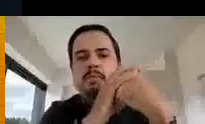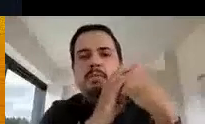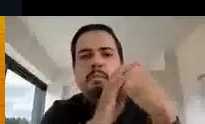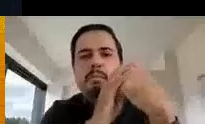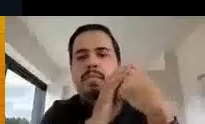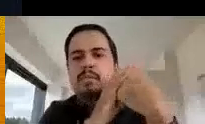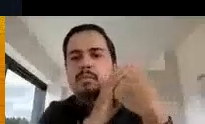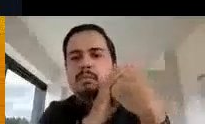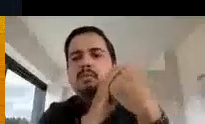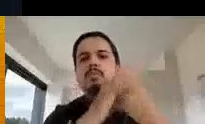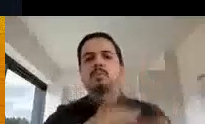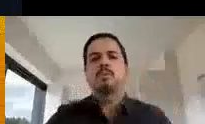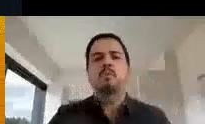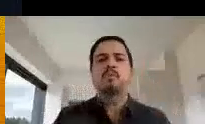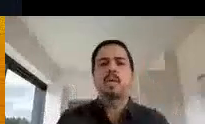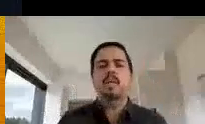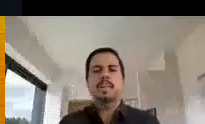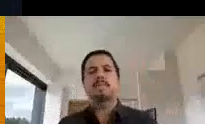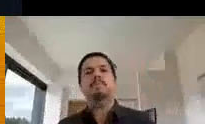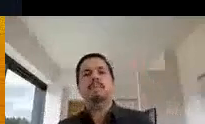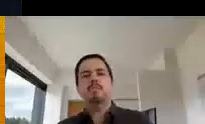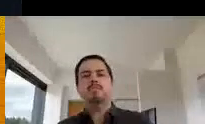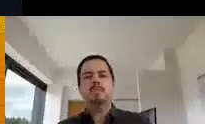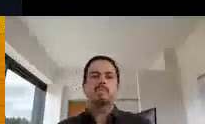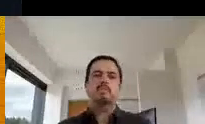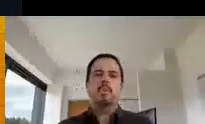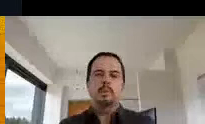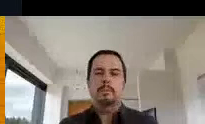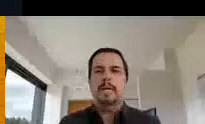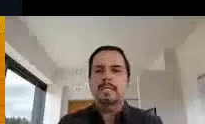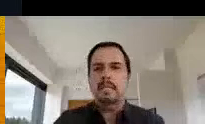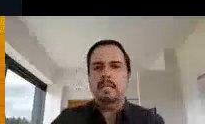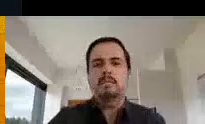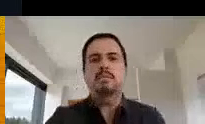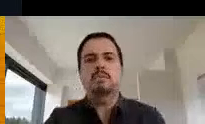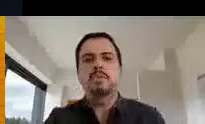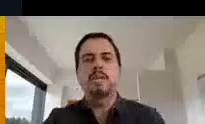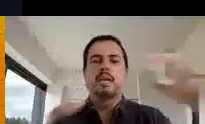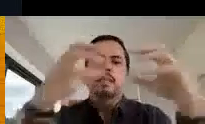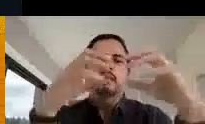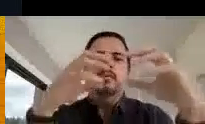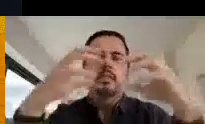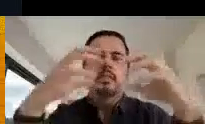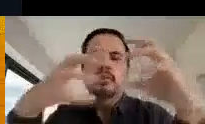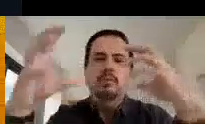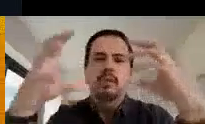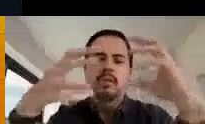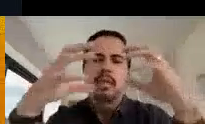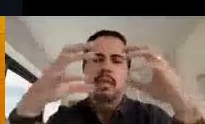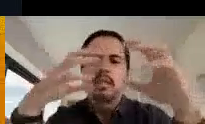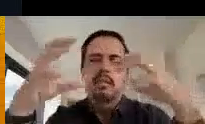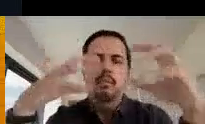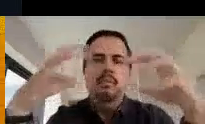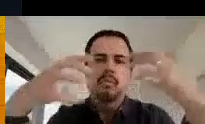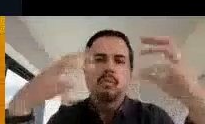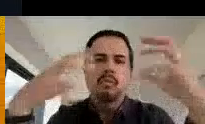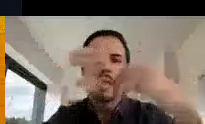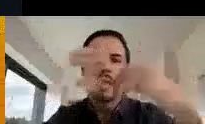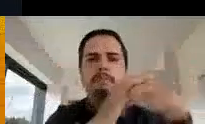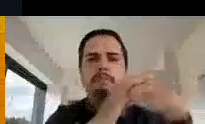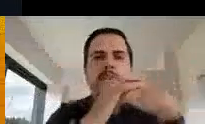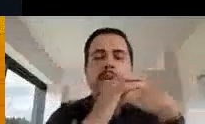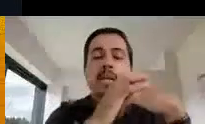botar uma pizza num motoboy e chegar a pizza lá toda esculhambada em 10 minutos, né? Então você tem que fazer você tem que ter